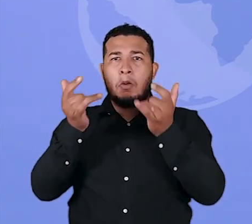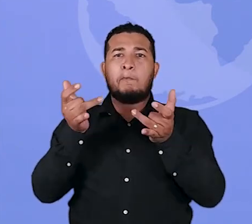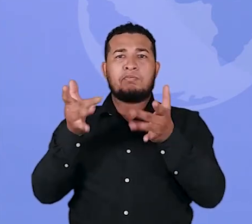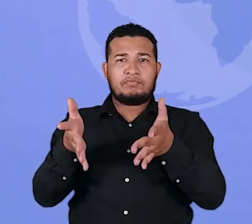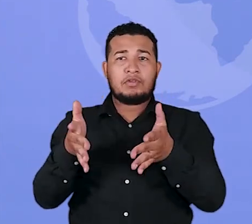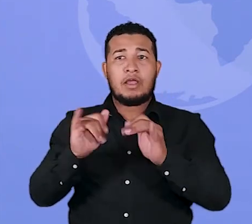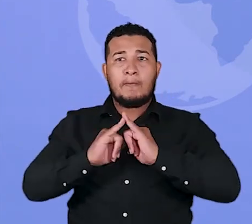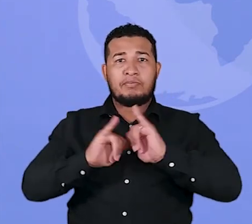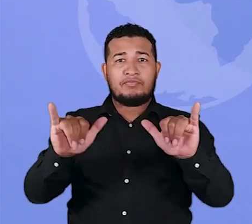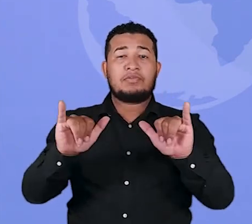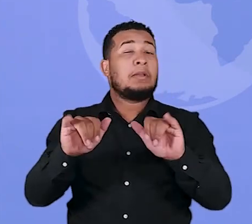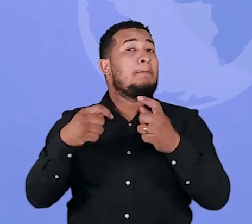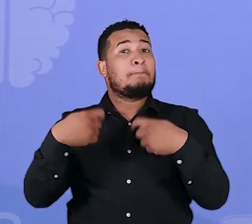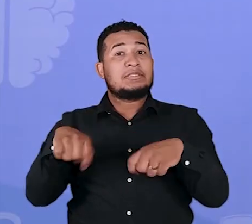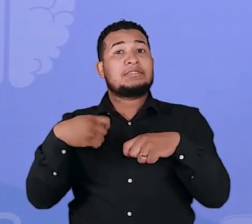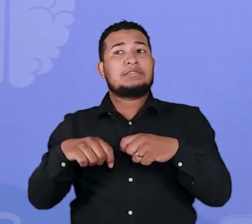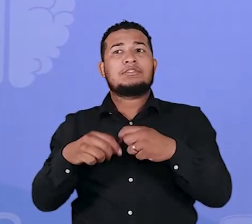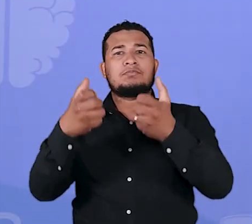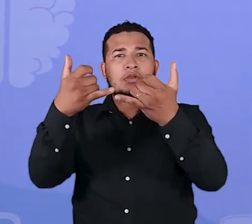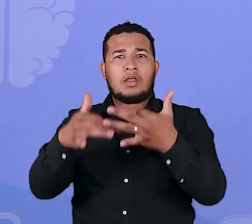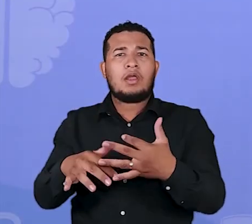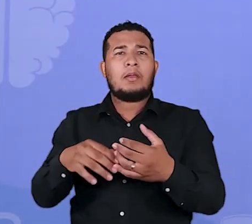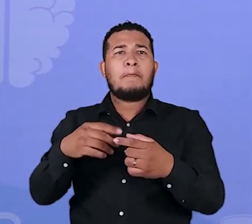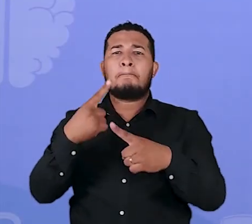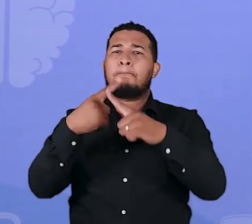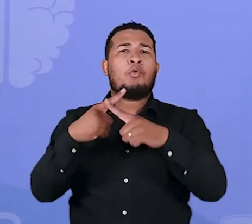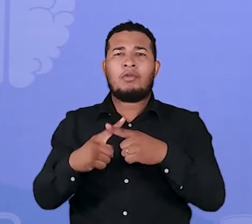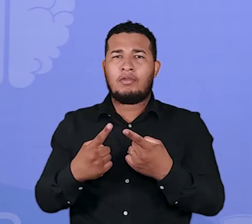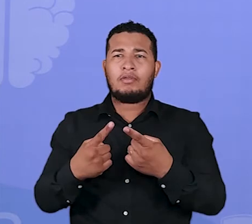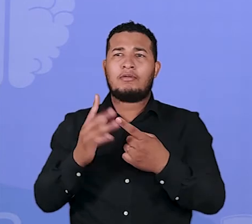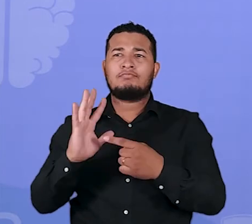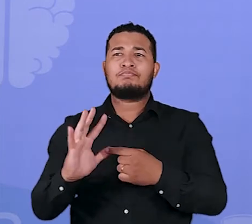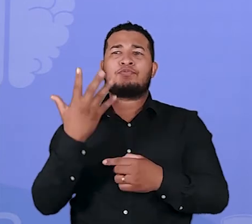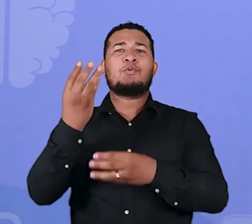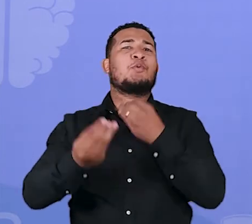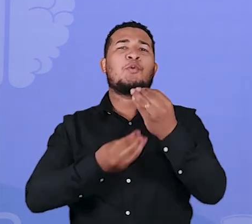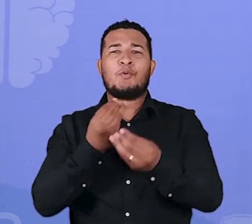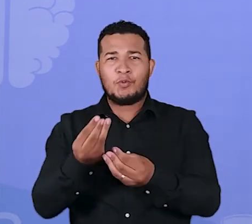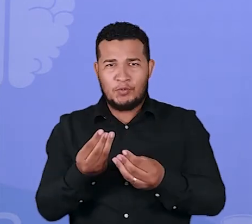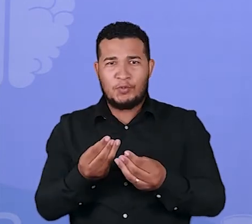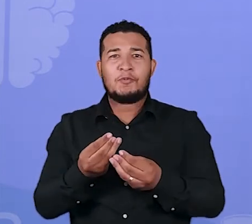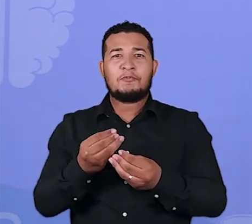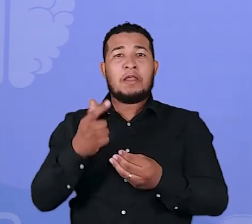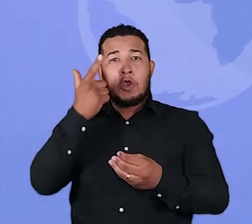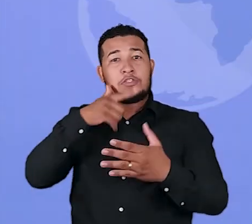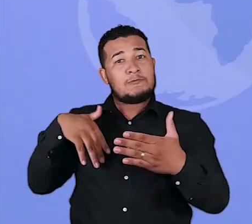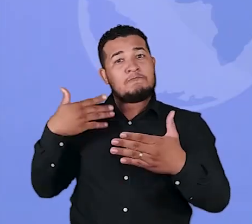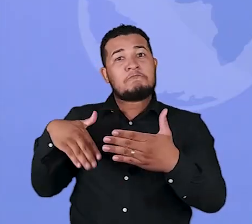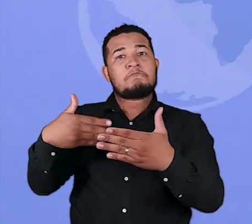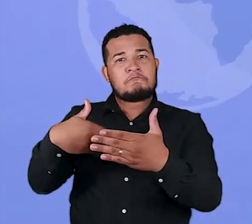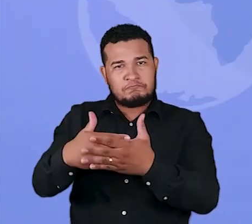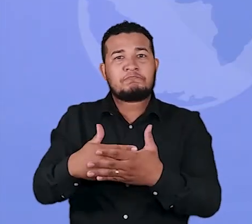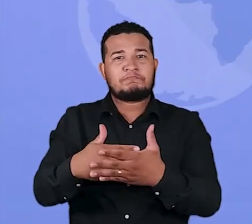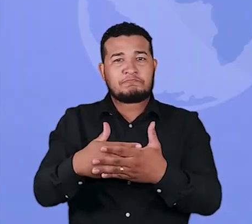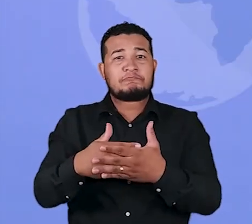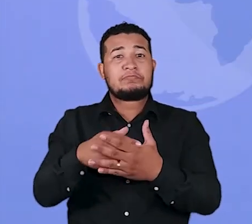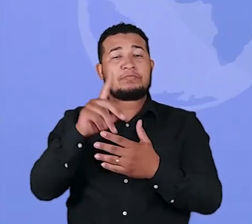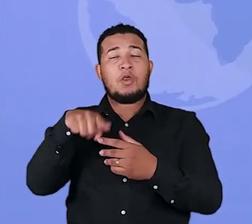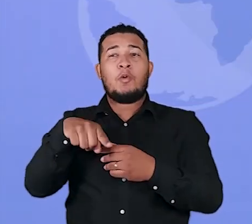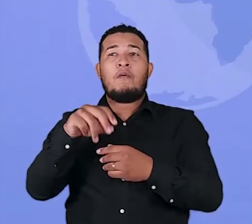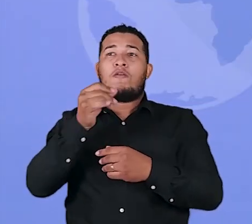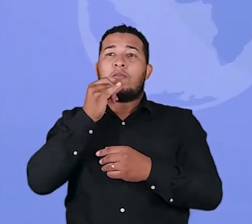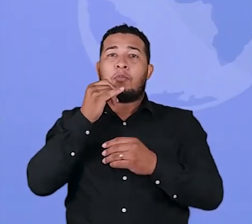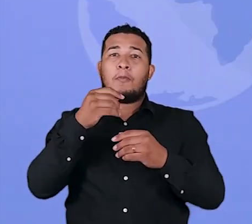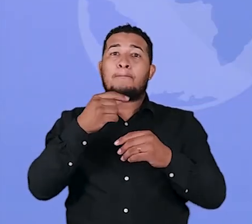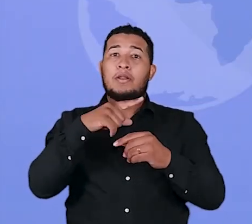você precisa desenvolver essa informação. Falar o porquê que é campeão mundial, como que aconteceu, para eles serem campeões mundiais, né? Para